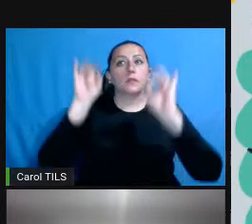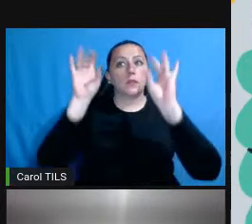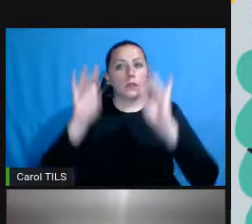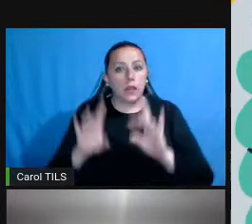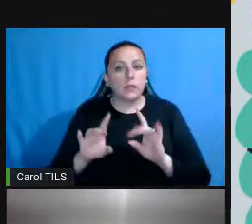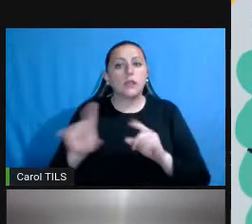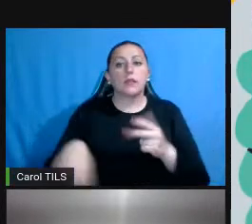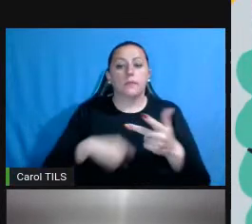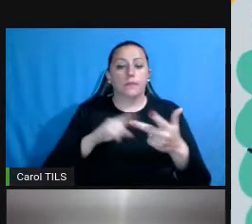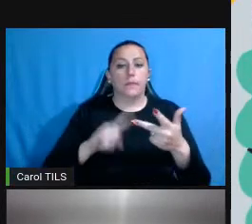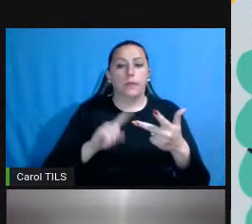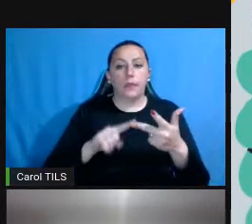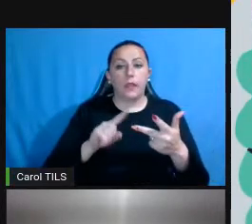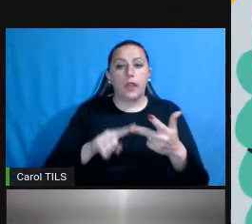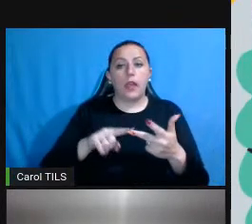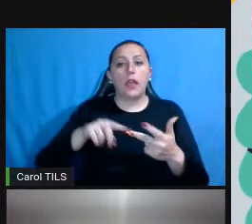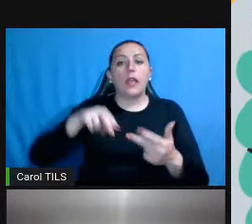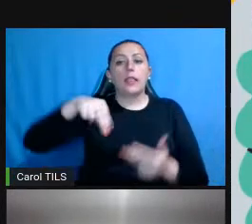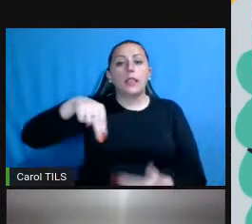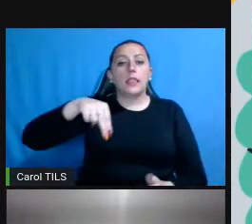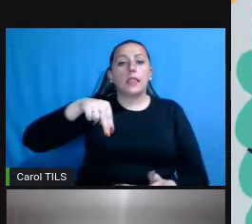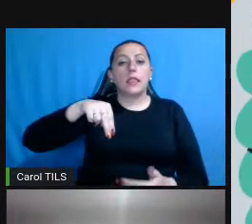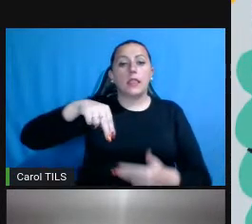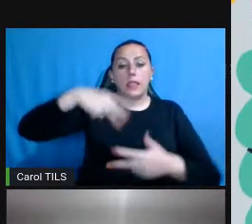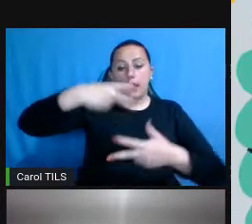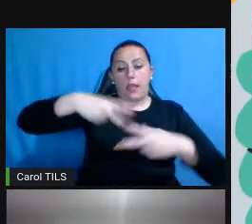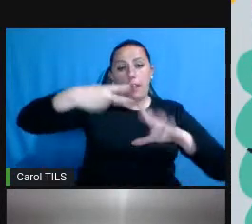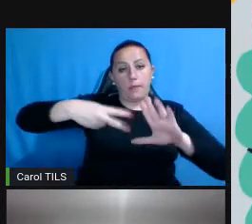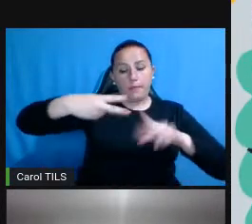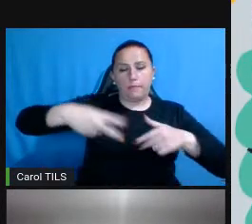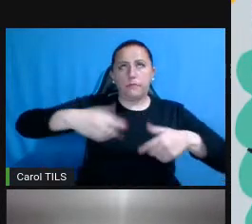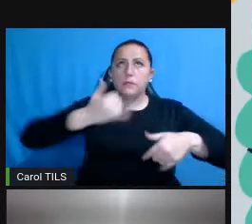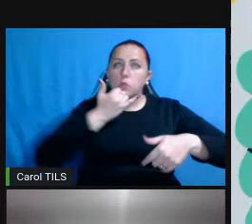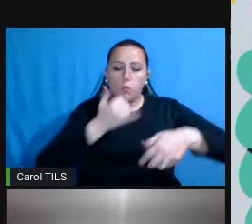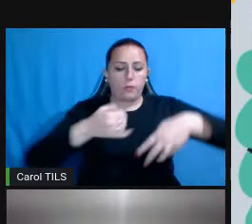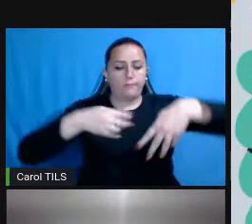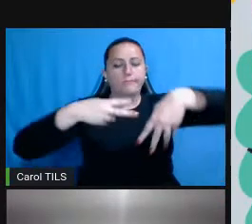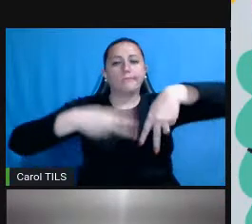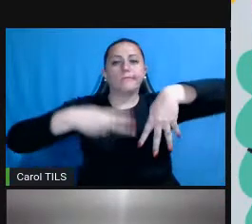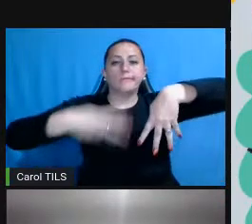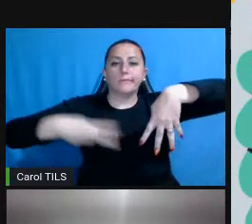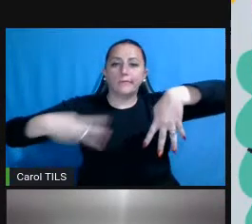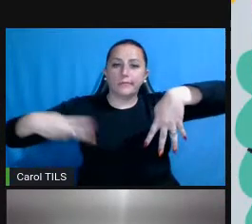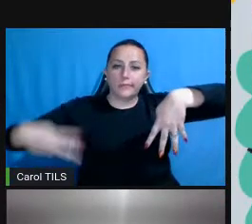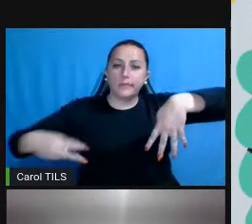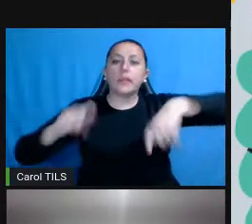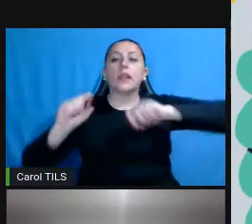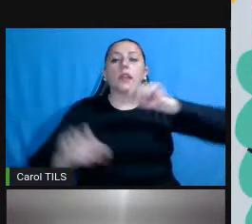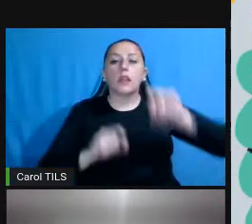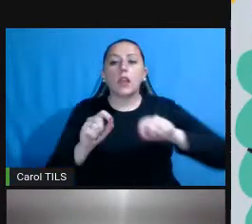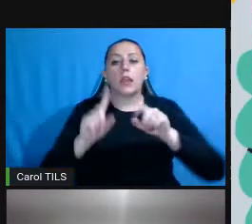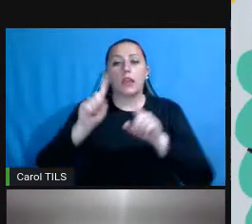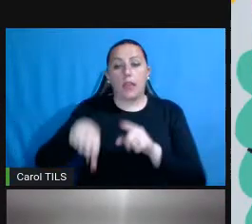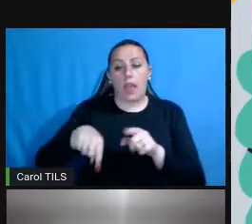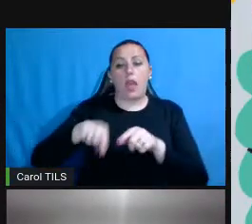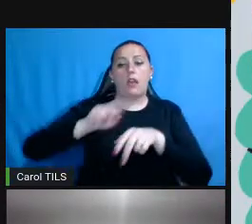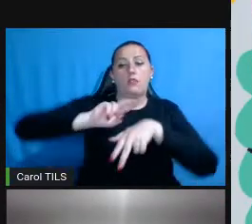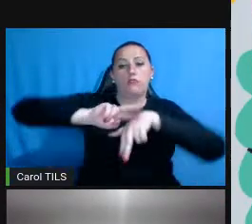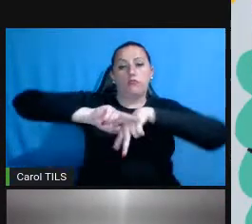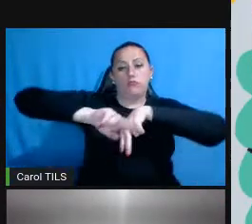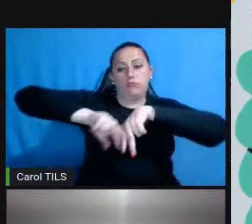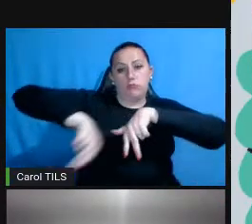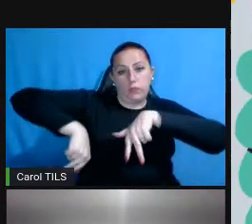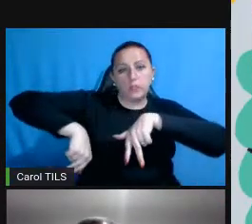NEPEGS, que é o Núcleo de Estudos e Pesquisas em Educação, Gênero e Sexualidade,